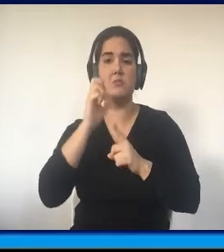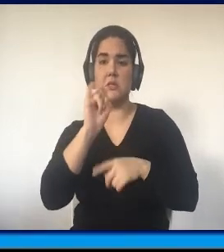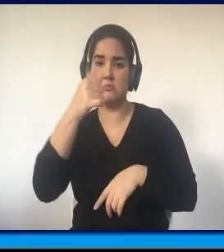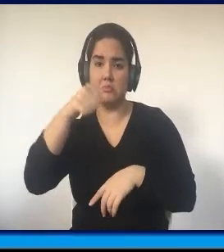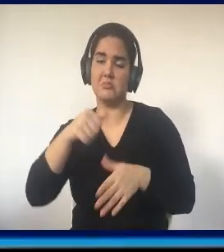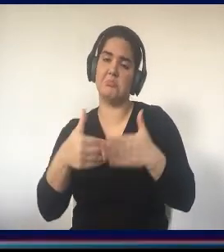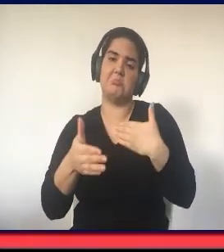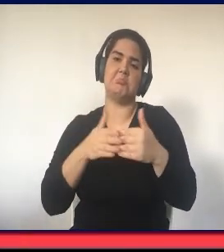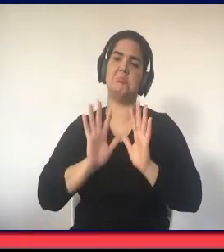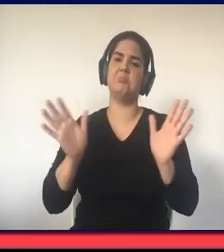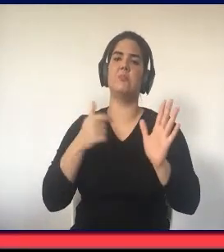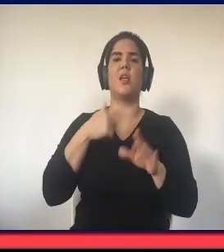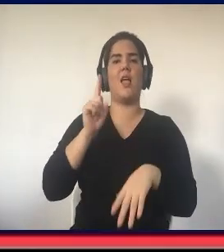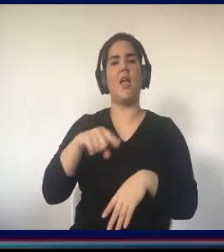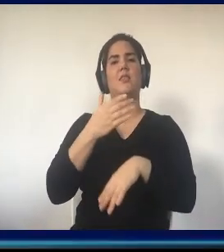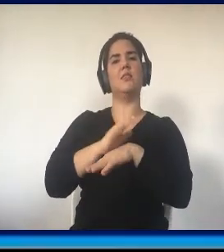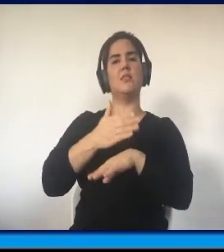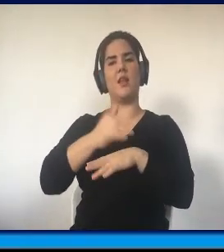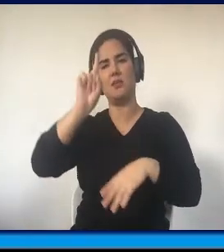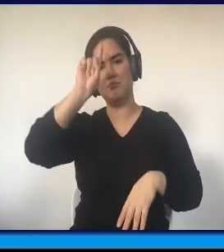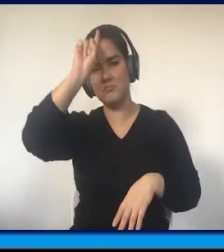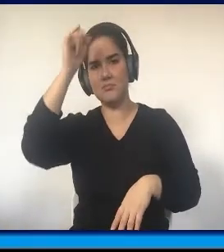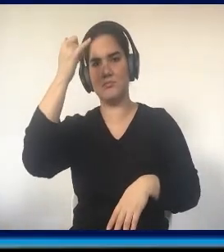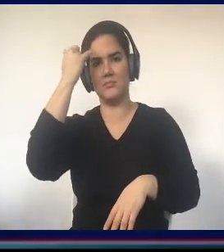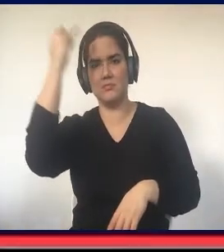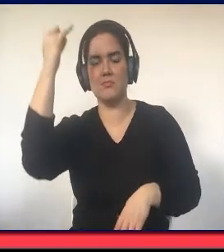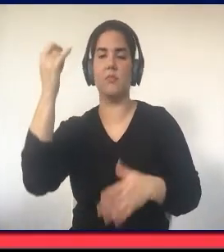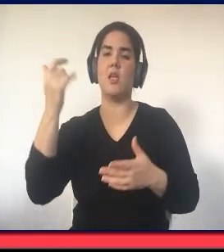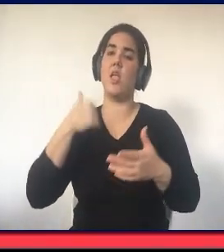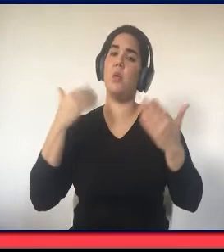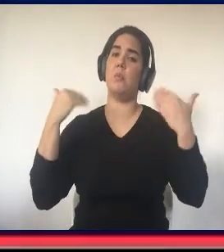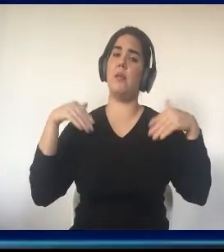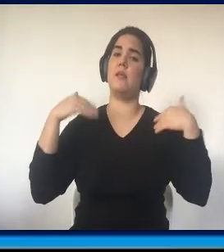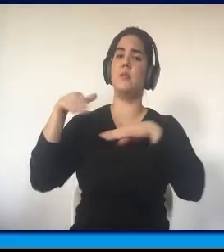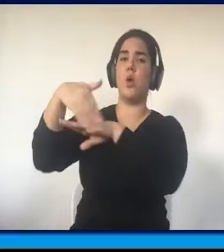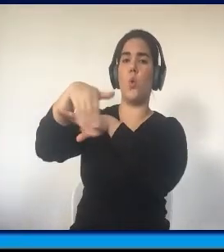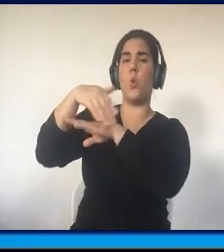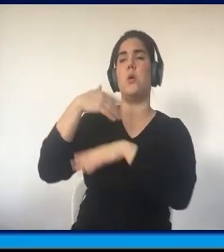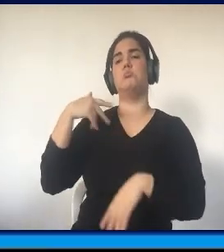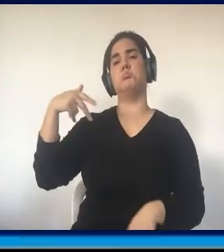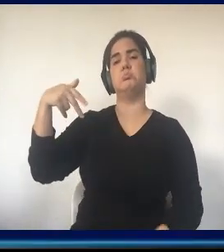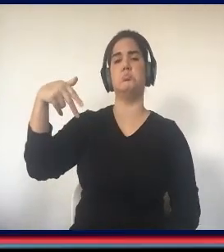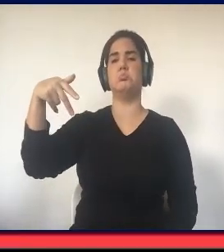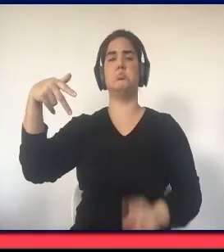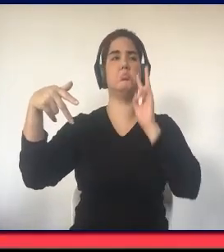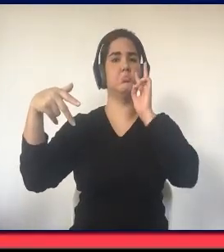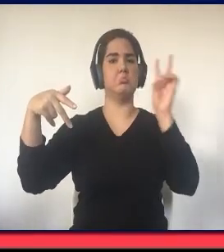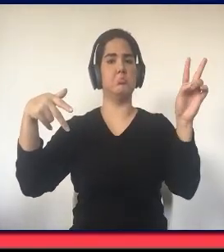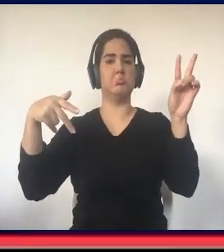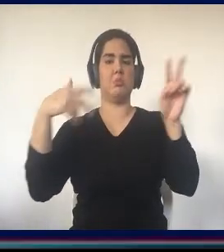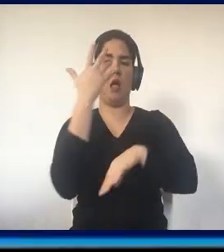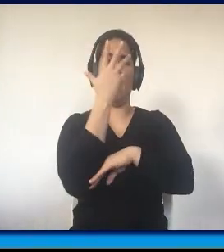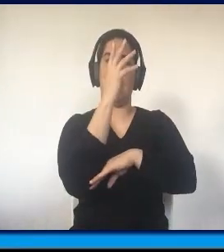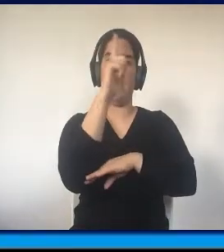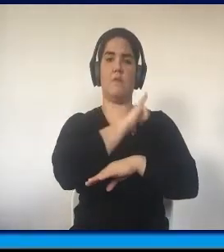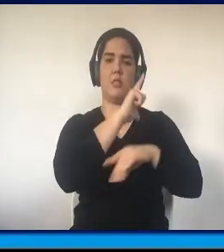esse processo criativo. Eu vou passear na rua e vejo, por exemplo, uma árvore que está caindo no fio. Não sei nada sobre isso e eu penso,